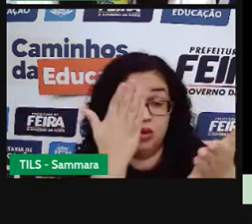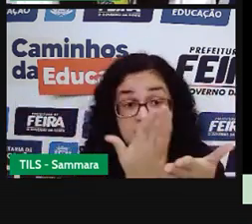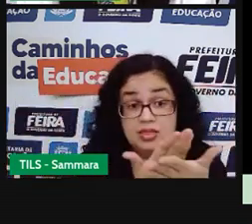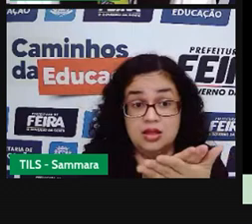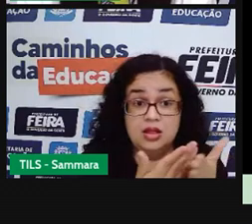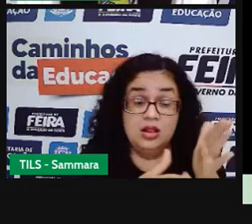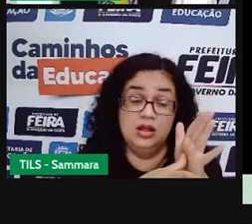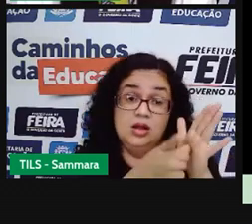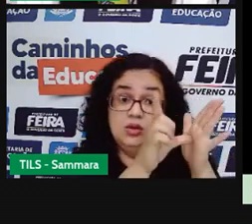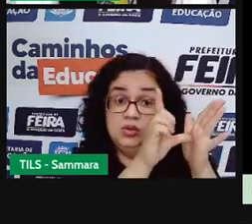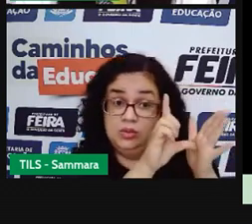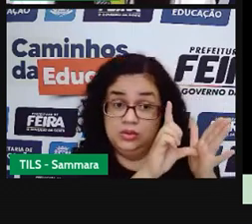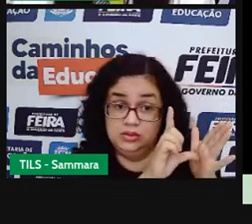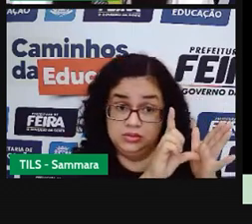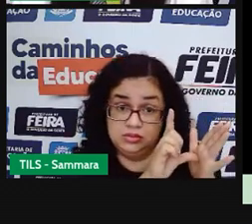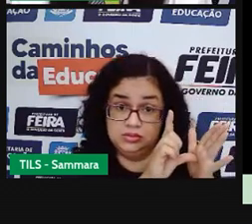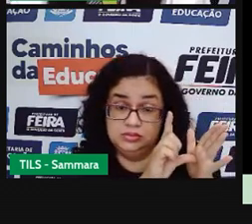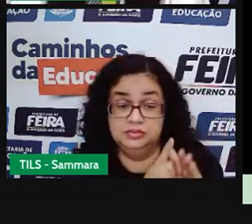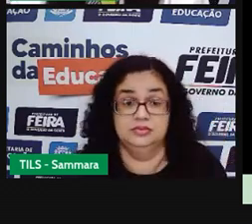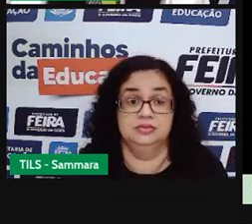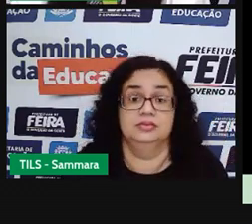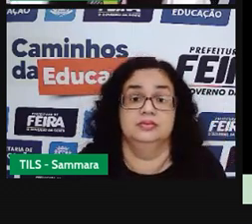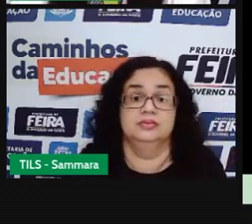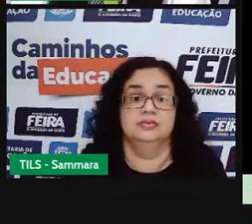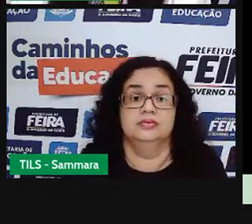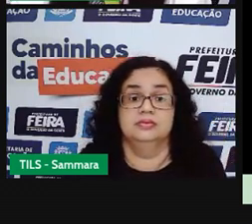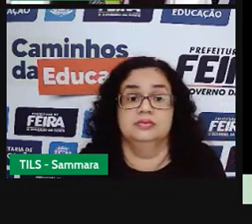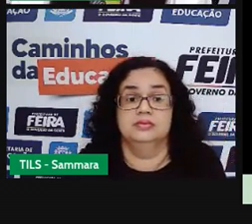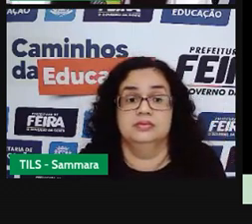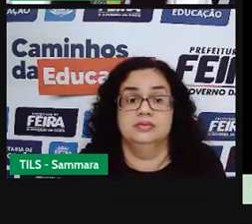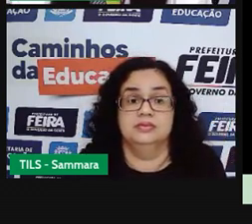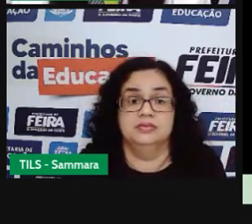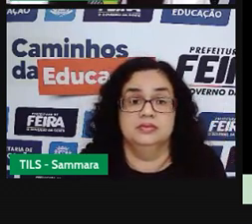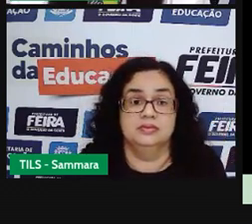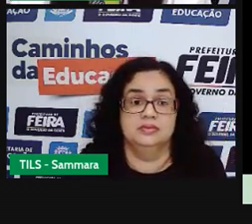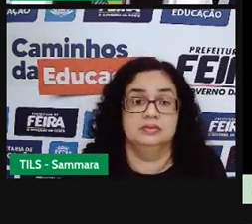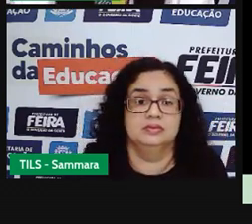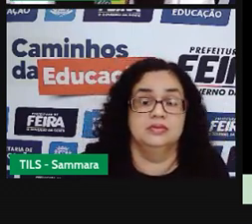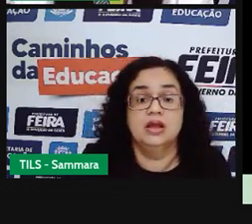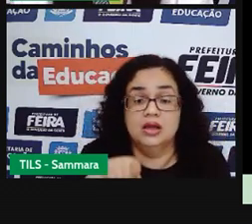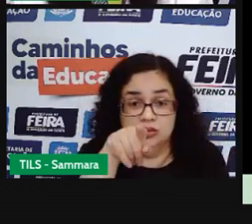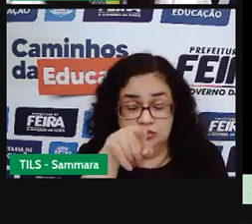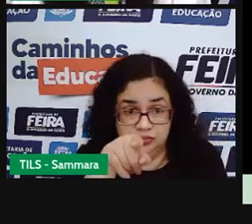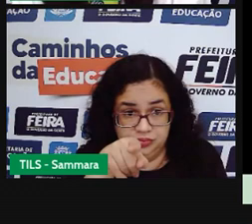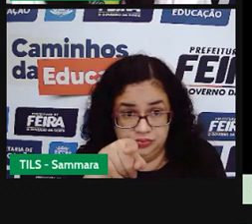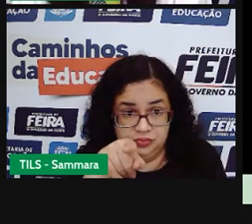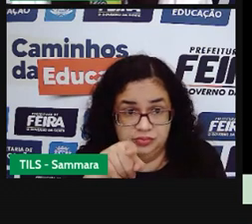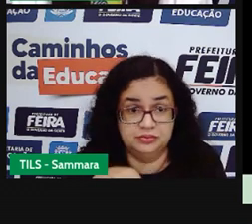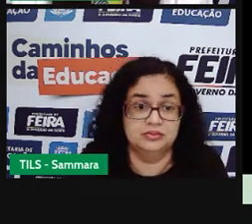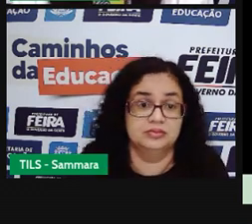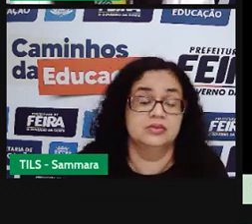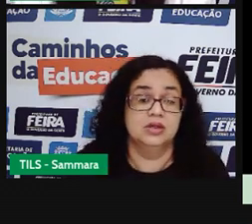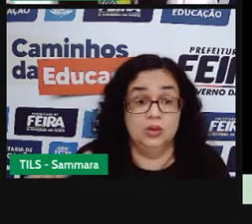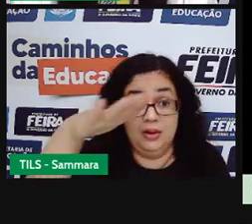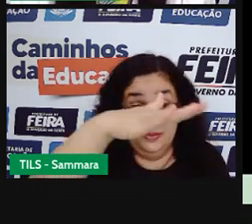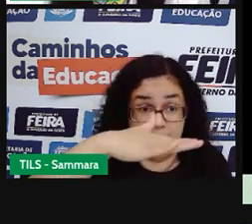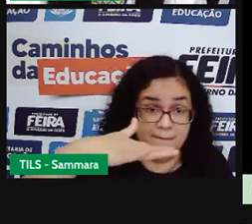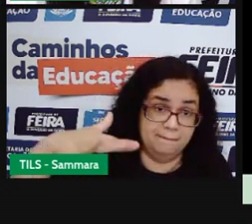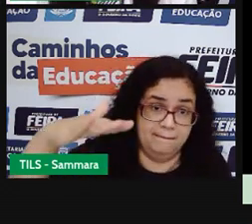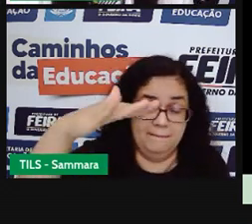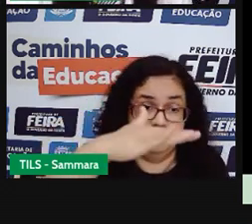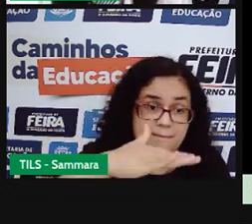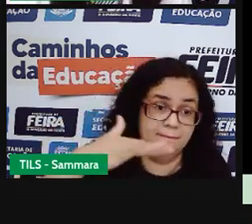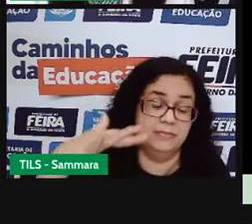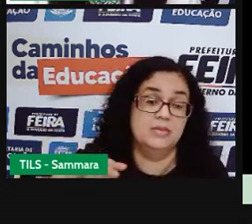e dimensionais né e falam aí das figuras bidimensionais que estão dois planos onde a gente